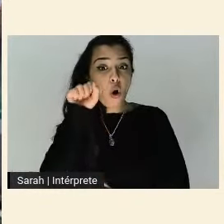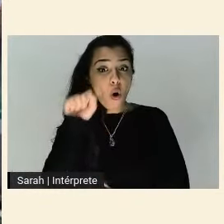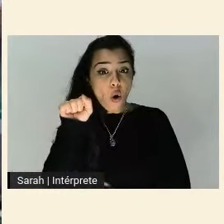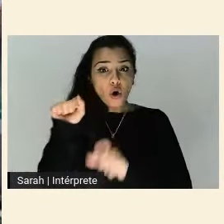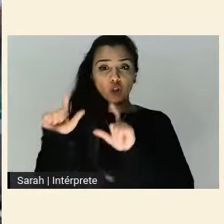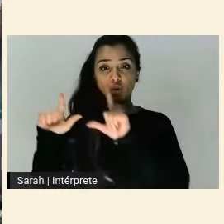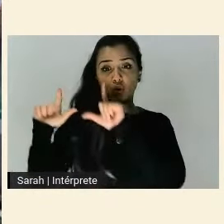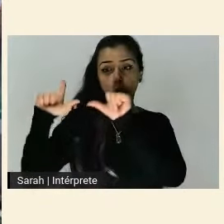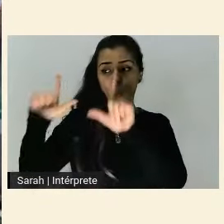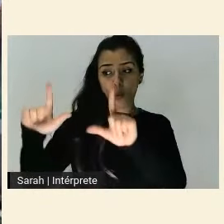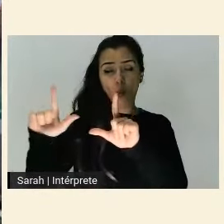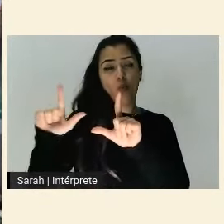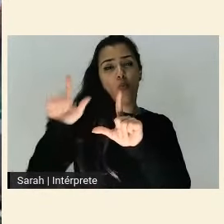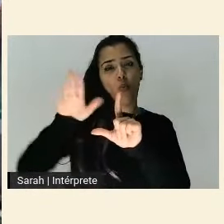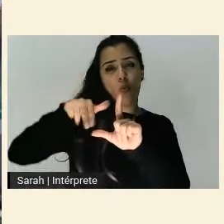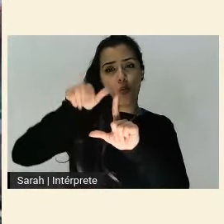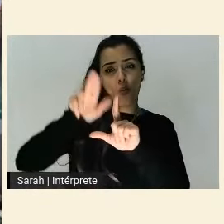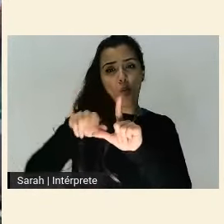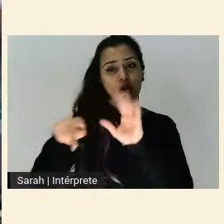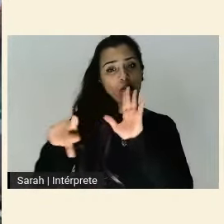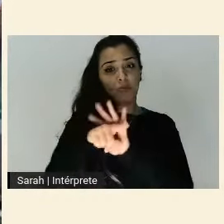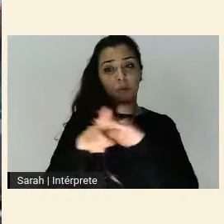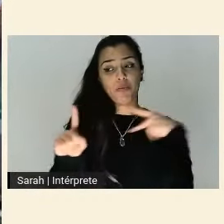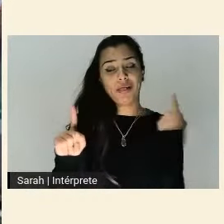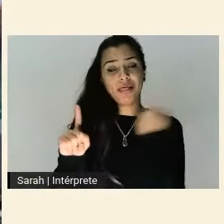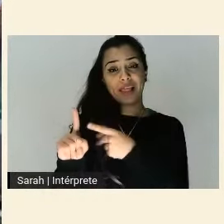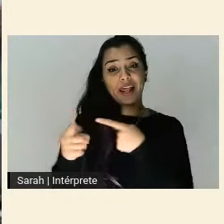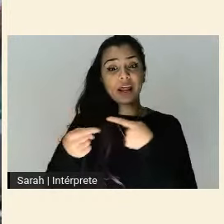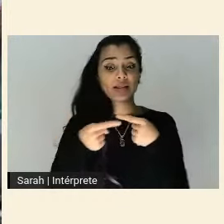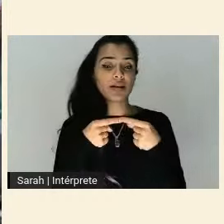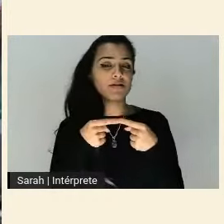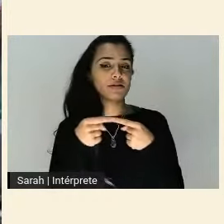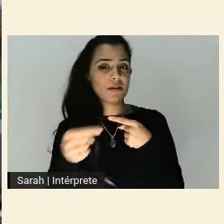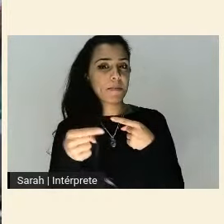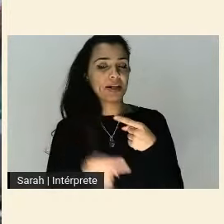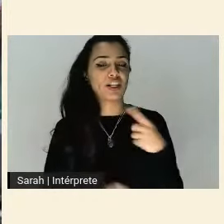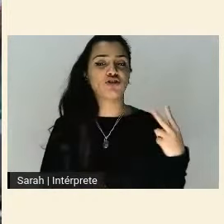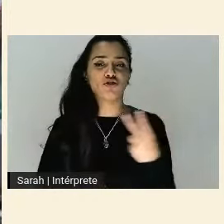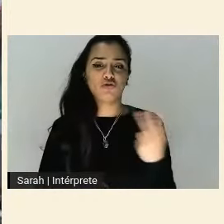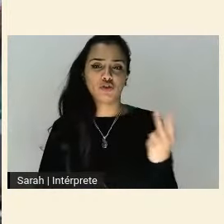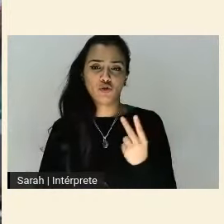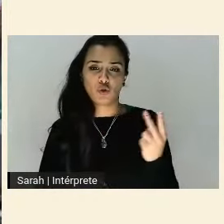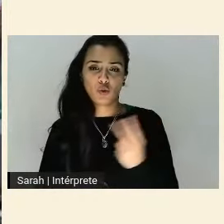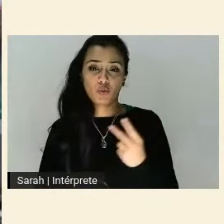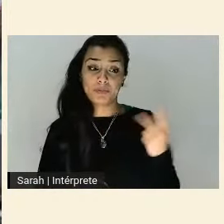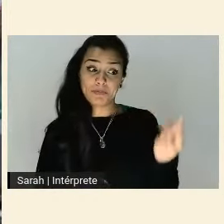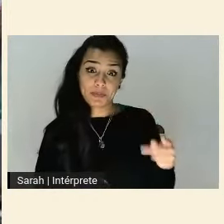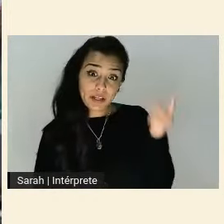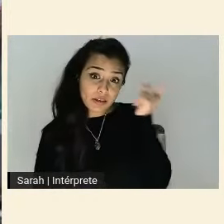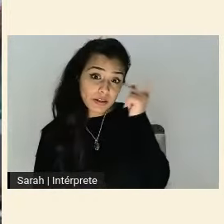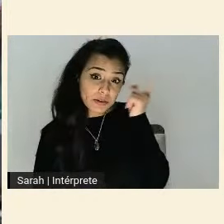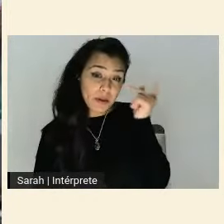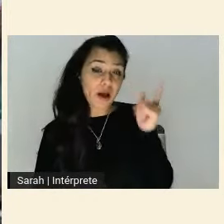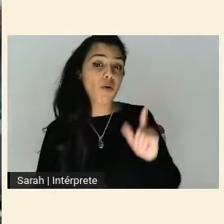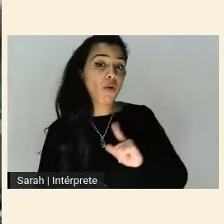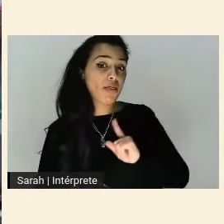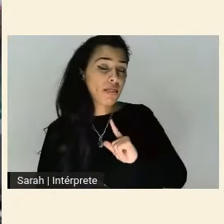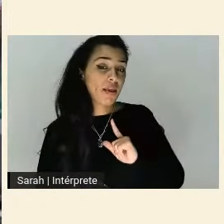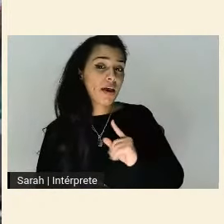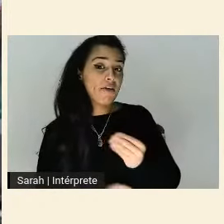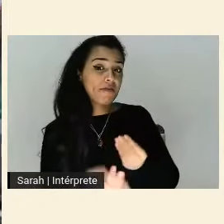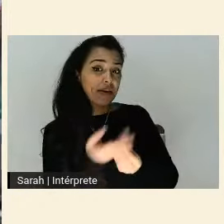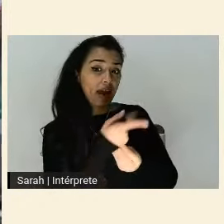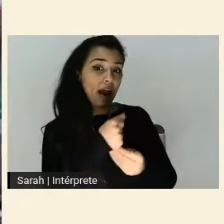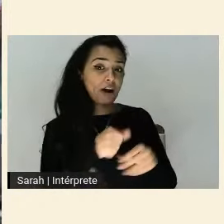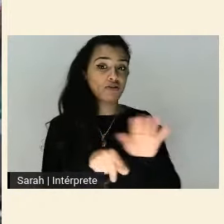quadros na Semana de 22. Né? Quer dizer, a Semana de 22, em São Paulo, contou com 8 obras de